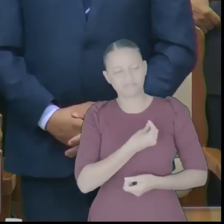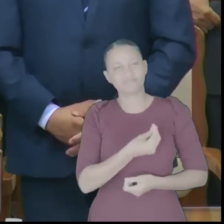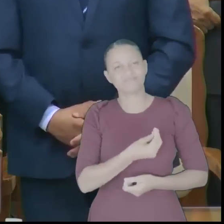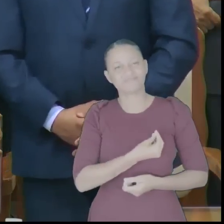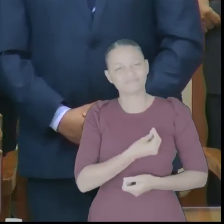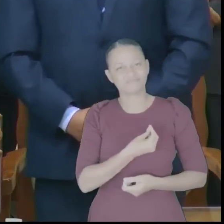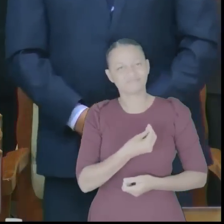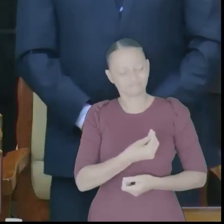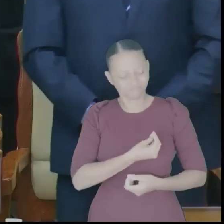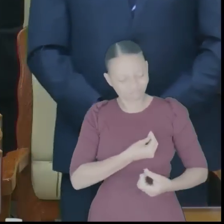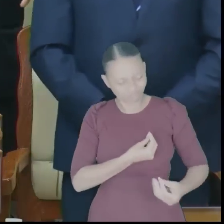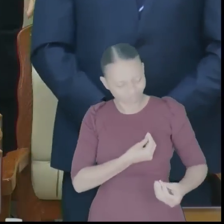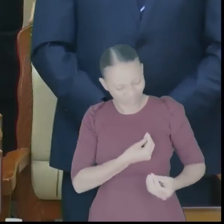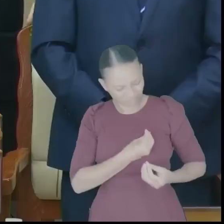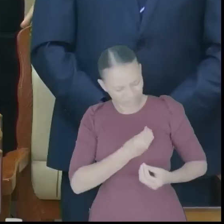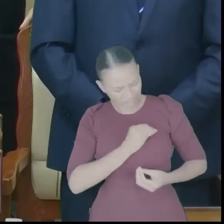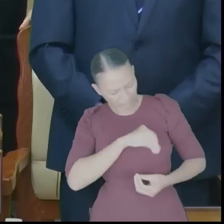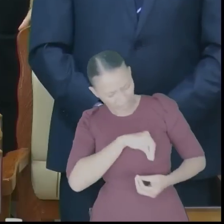entrou.